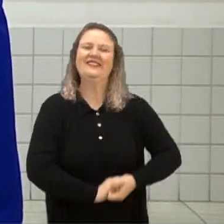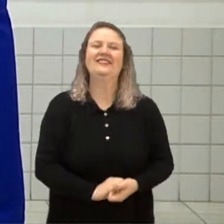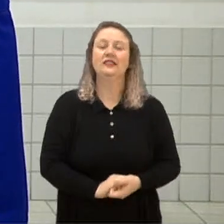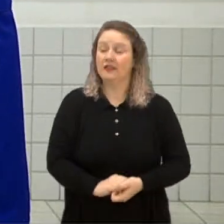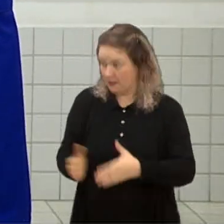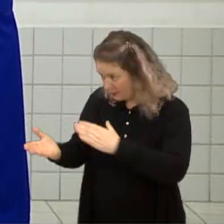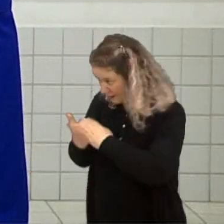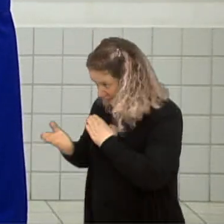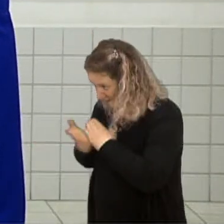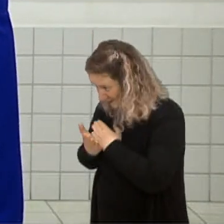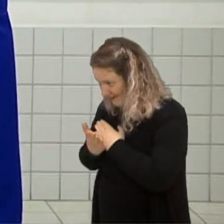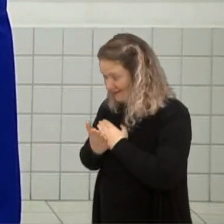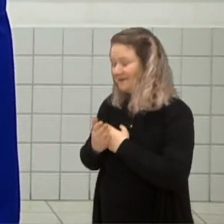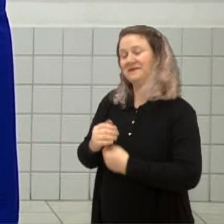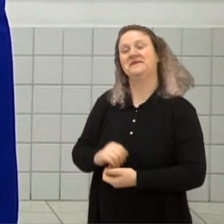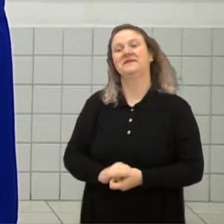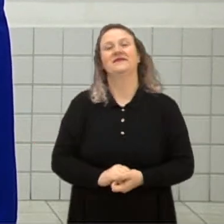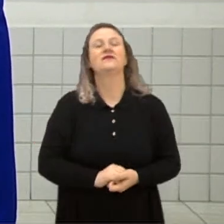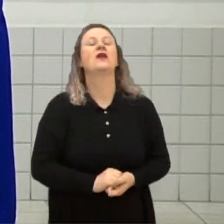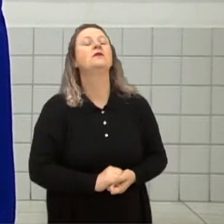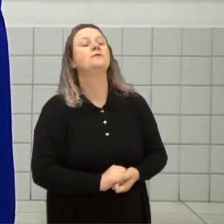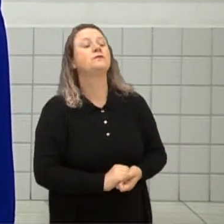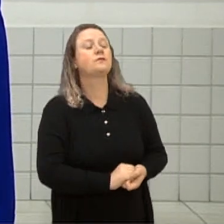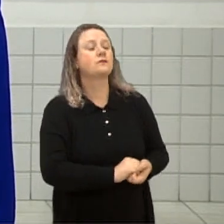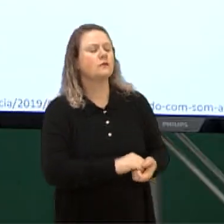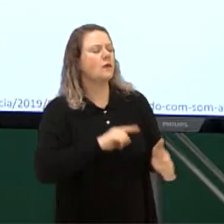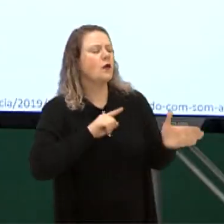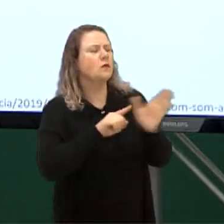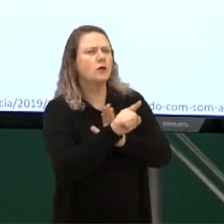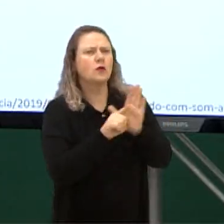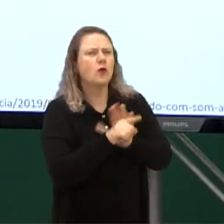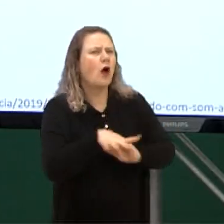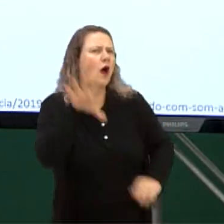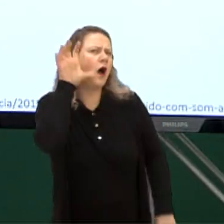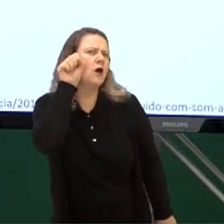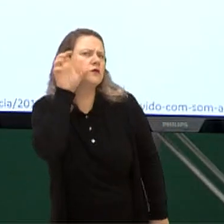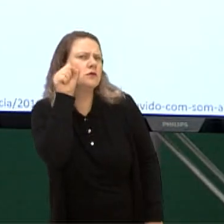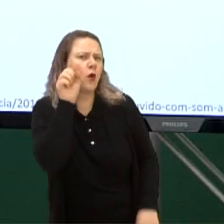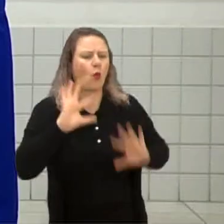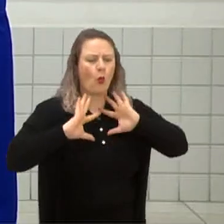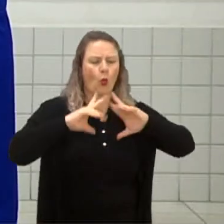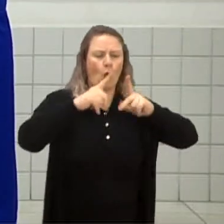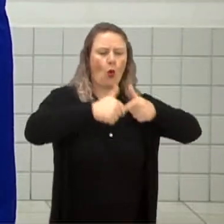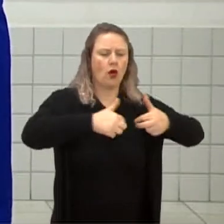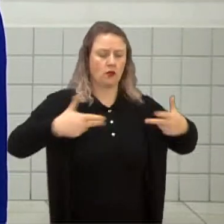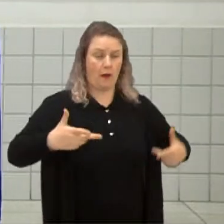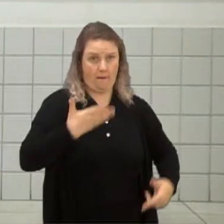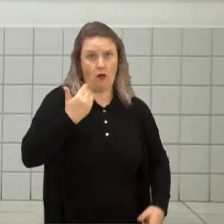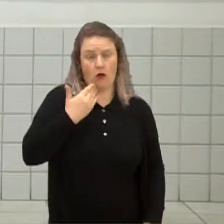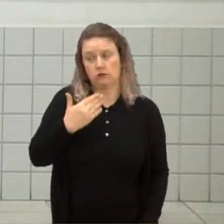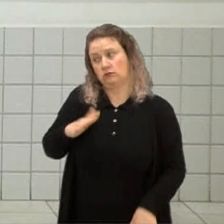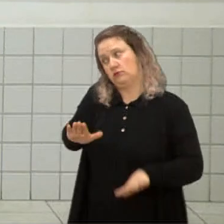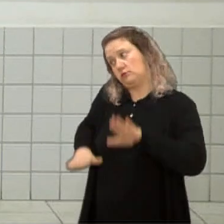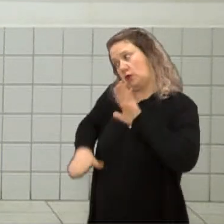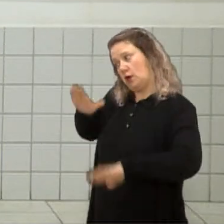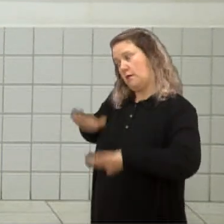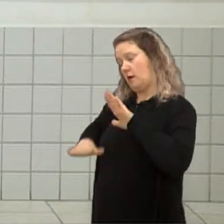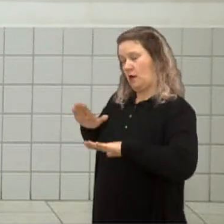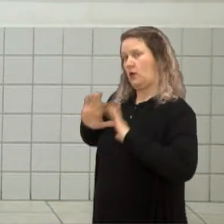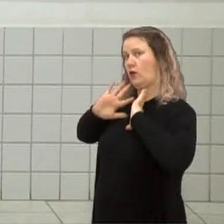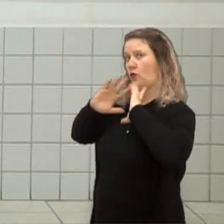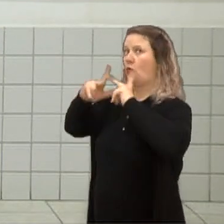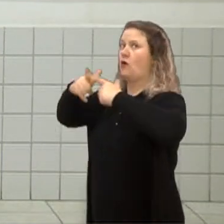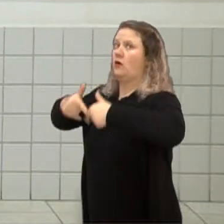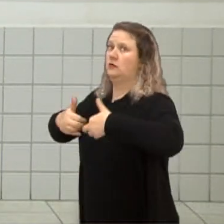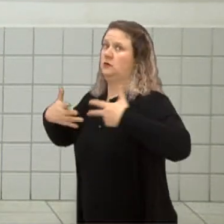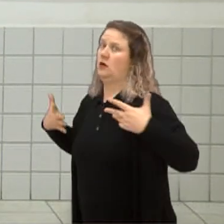lá. Jéssica perguntou, a audição dos animais é melhor que a nossa? Depende do animal, não depende? Depende do